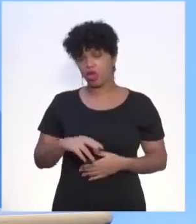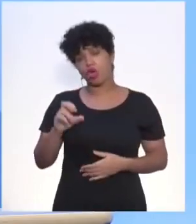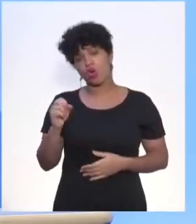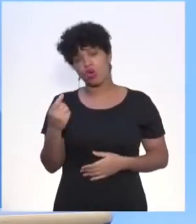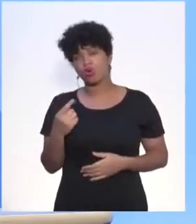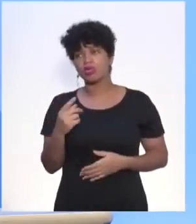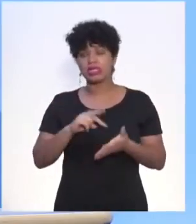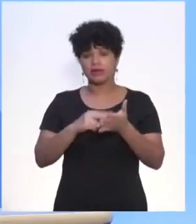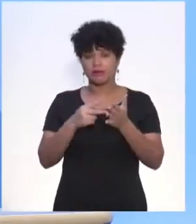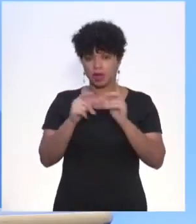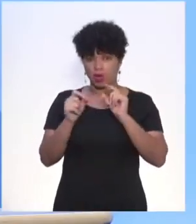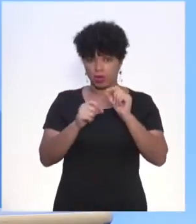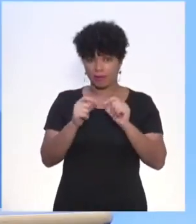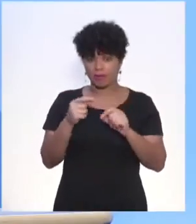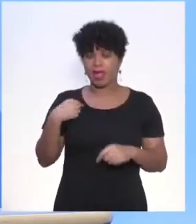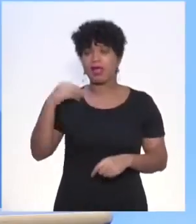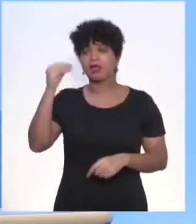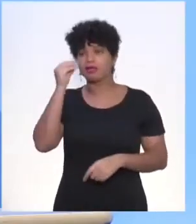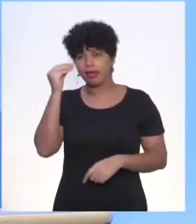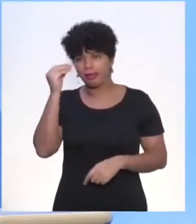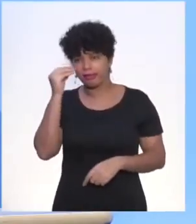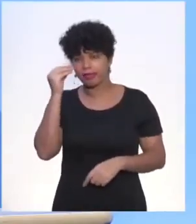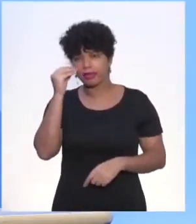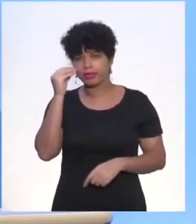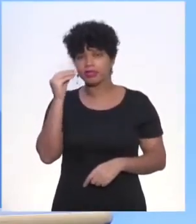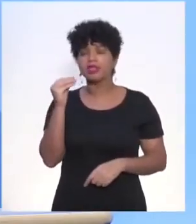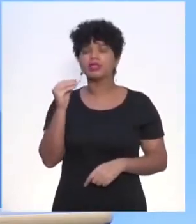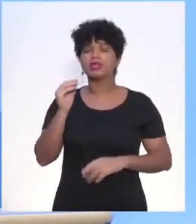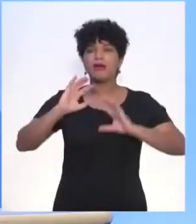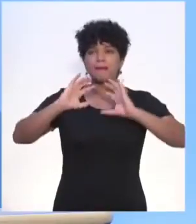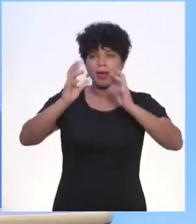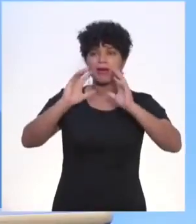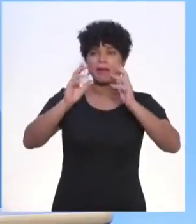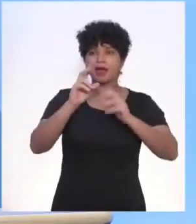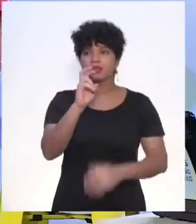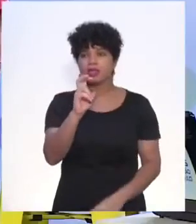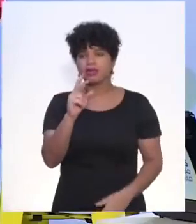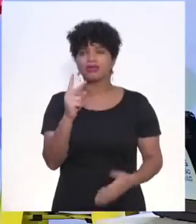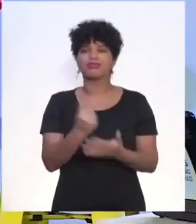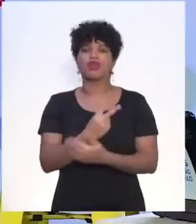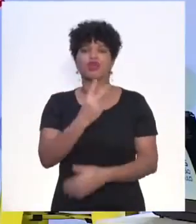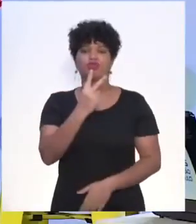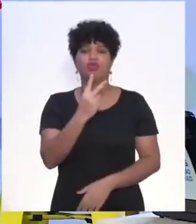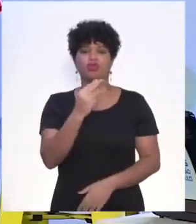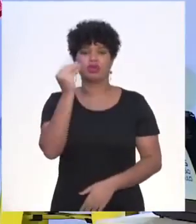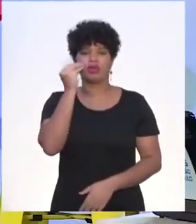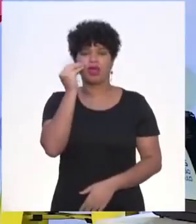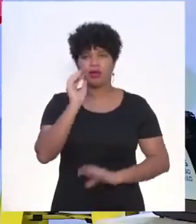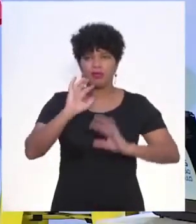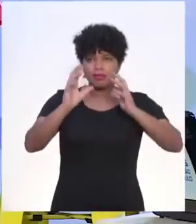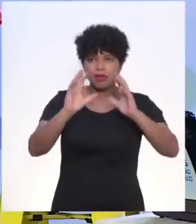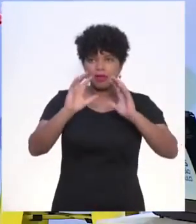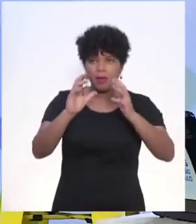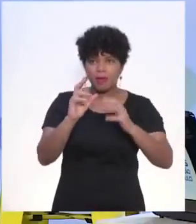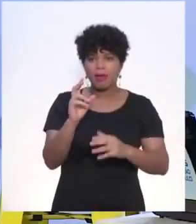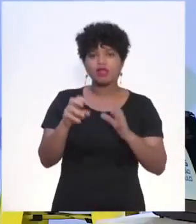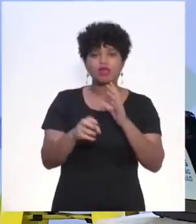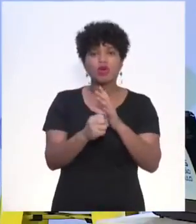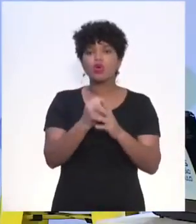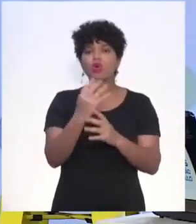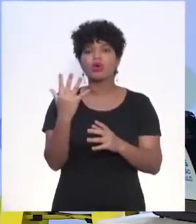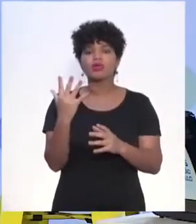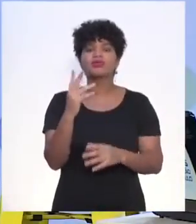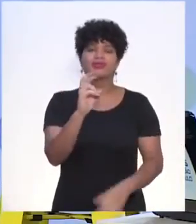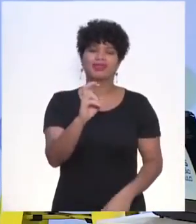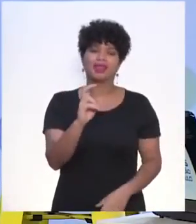5 arremessos, Daniel errou 2. Boa. Muito legal, né? bacana. Que legal, né? E a gente chega a essa conclusão, né? Quando